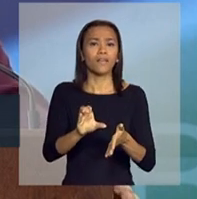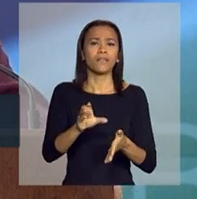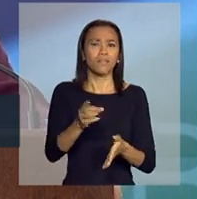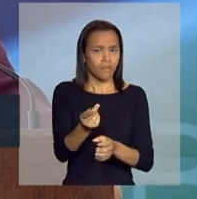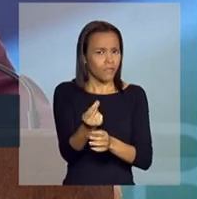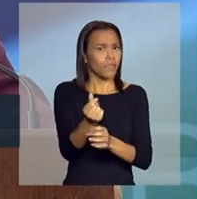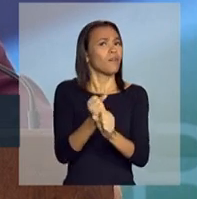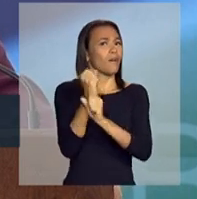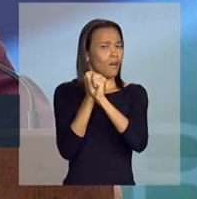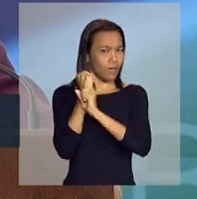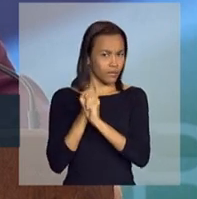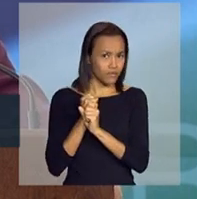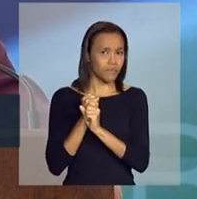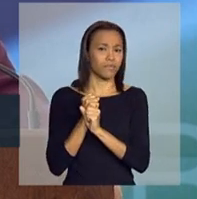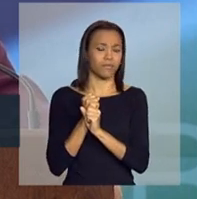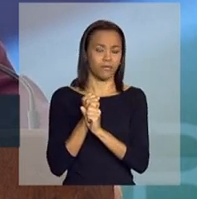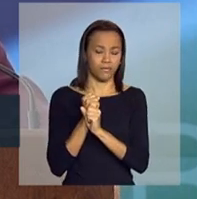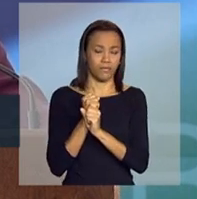muitos anos